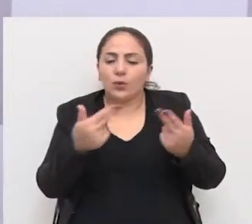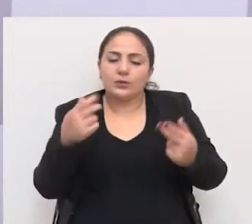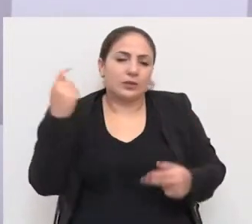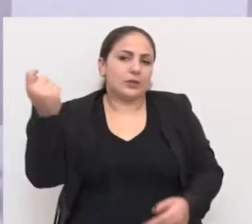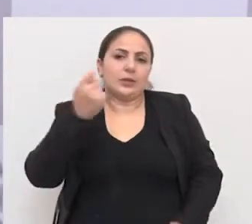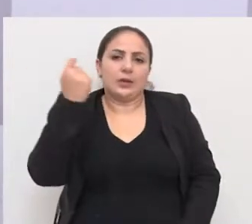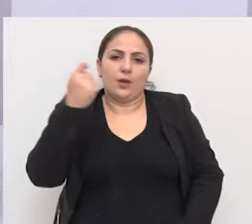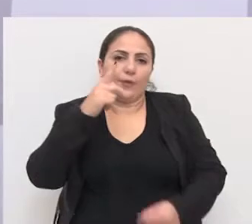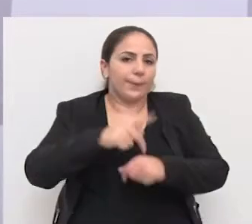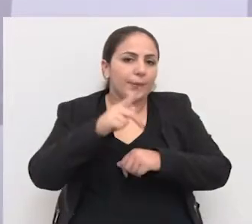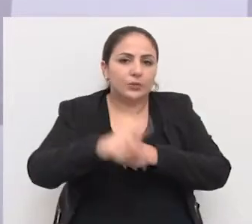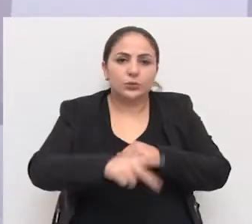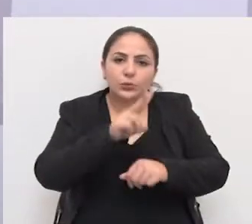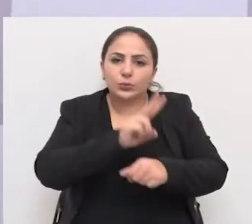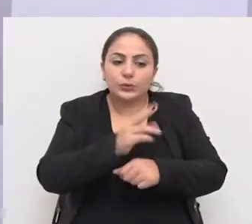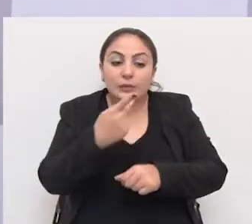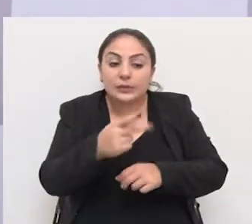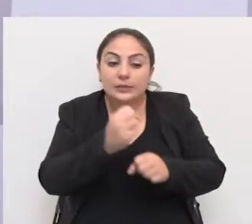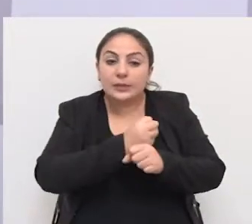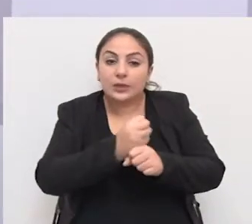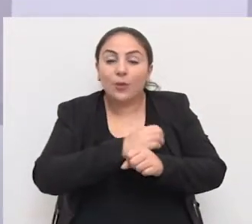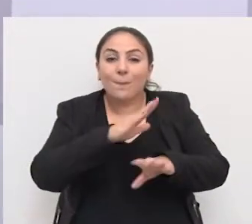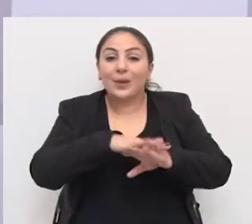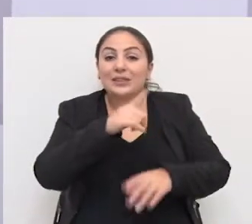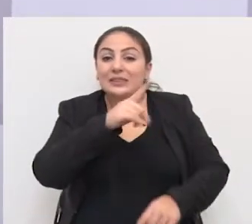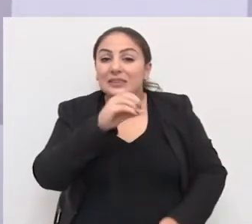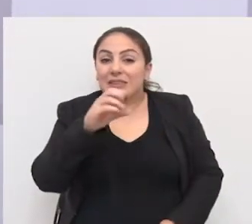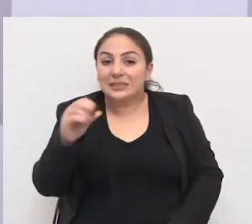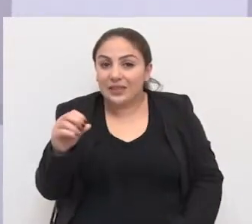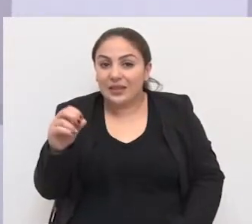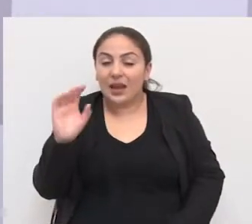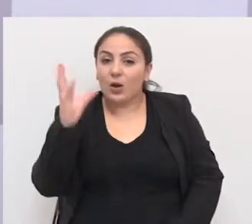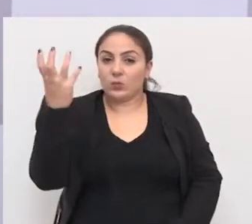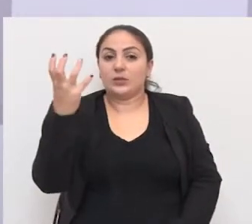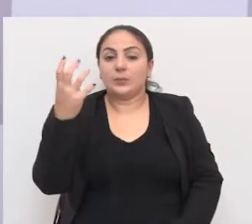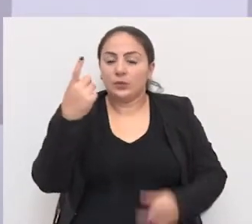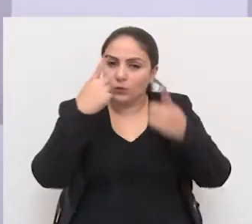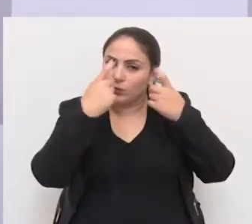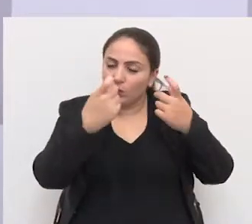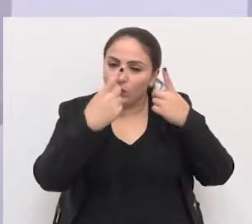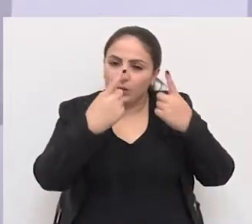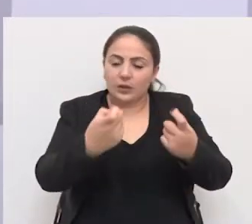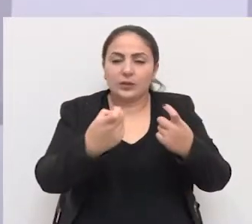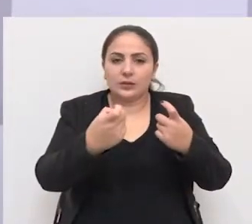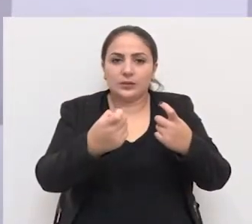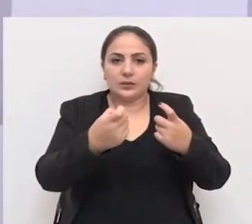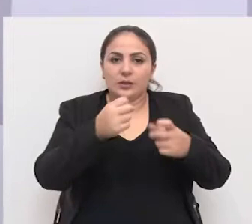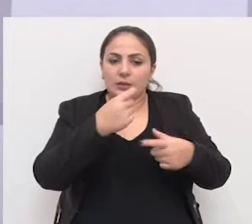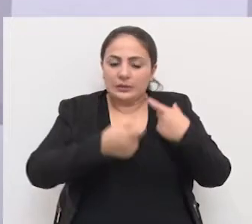casos graves. Passo Fundo cuida este ano mais de 100 casos de violência